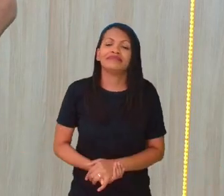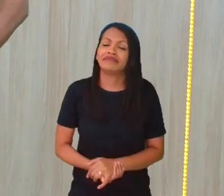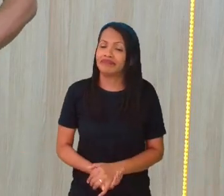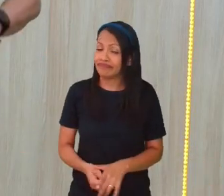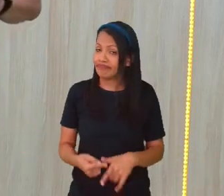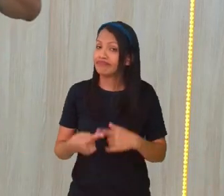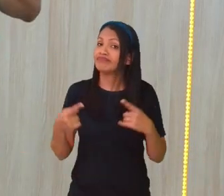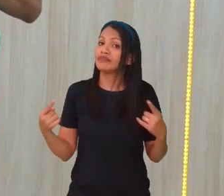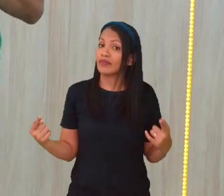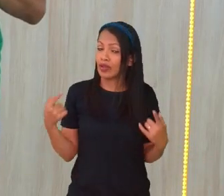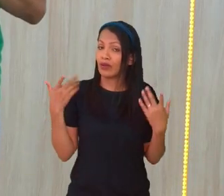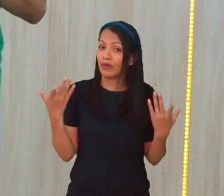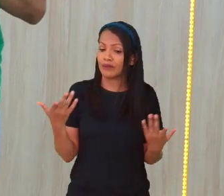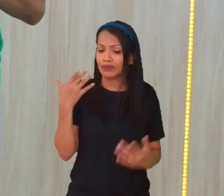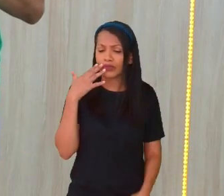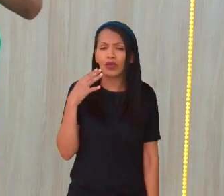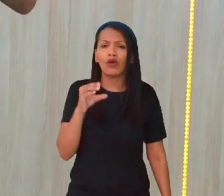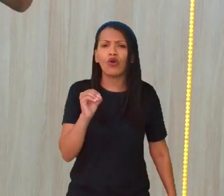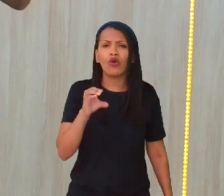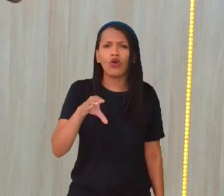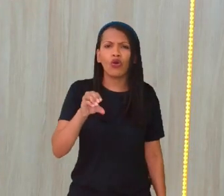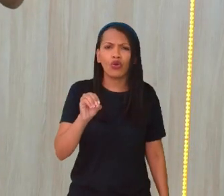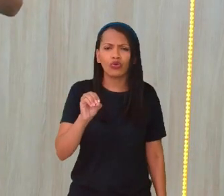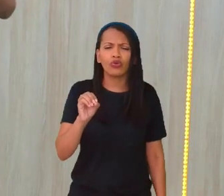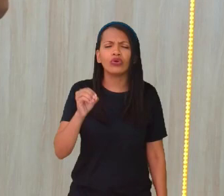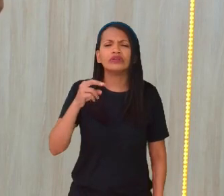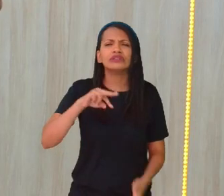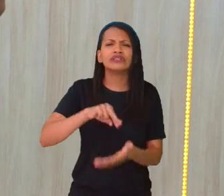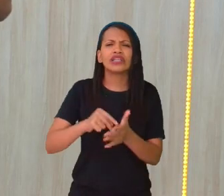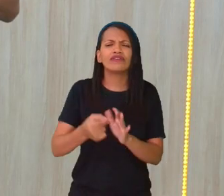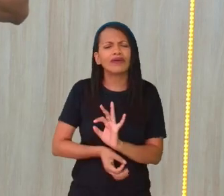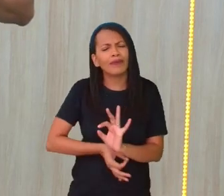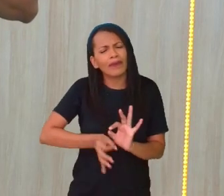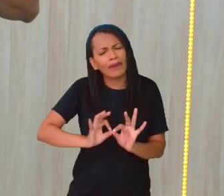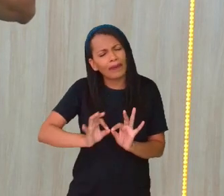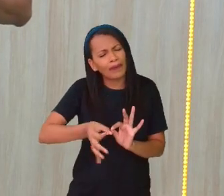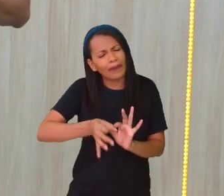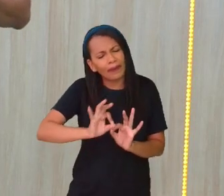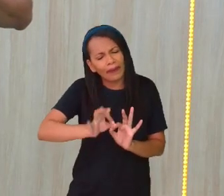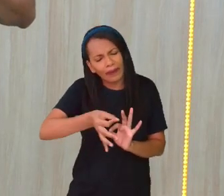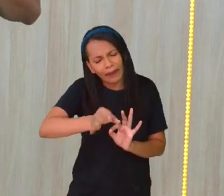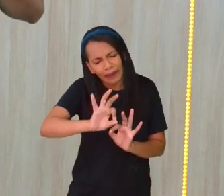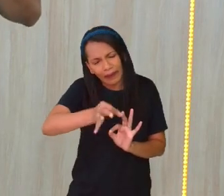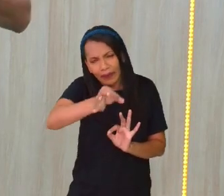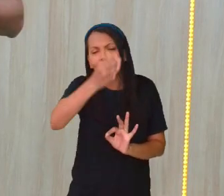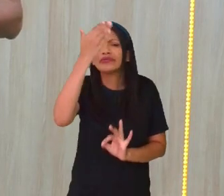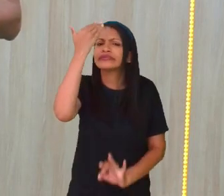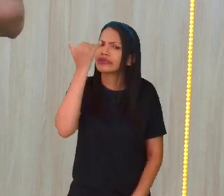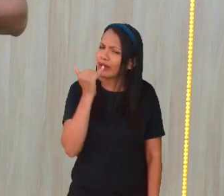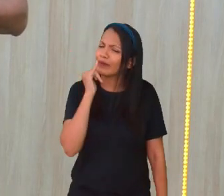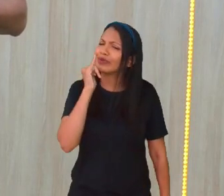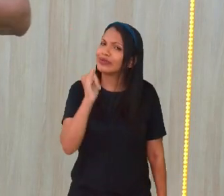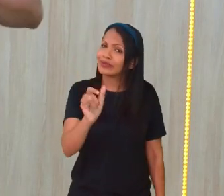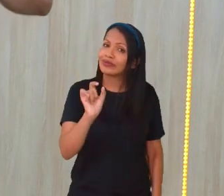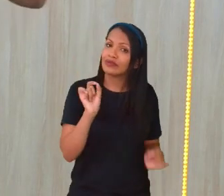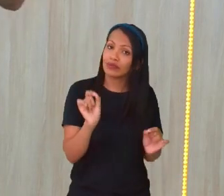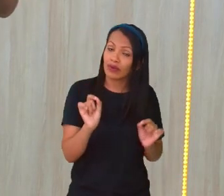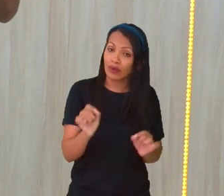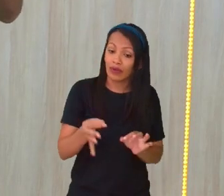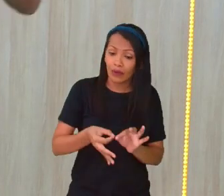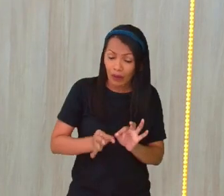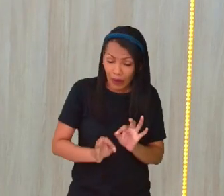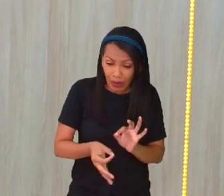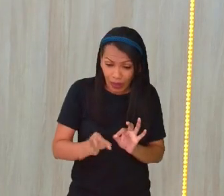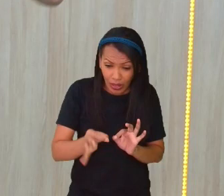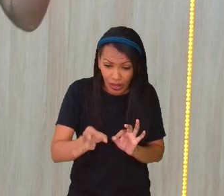Mas quando a gente fala assim, oco do mundo, e você que está nos ouvindo aí, você que é do interior, você sabe muito bem o que eu estou dizendo. Né? O oco do